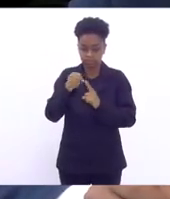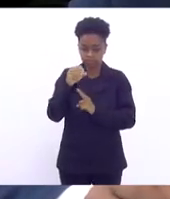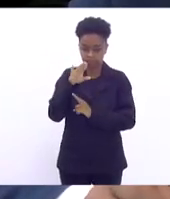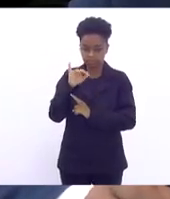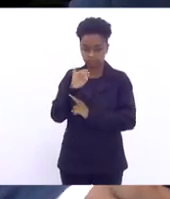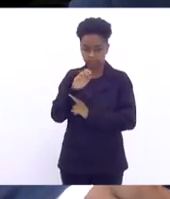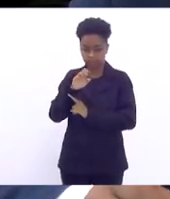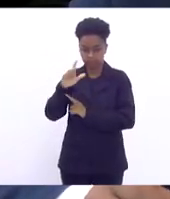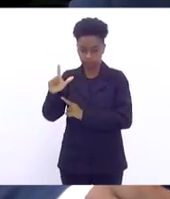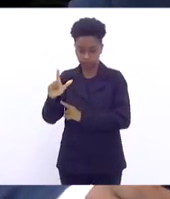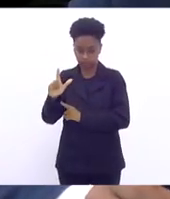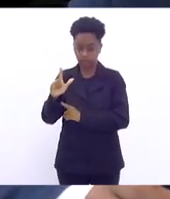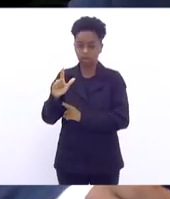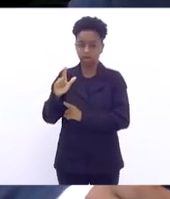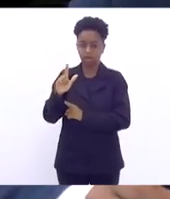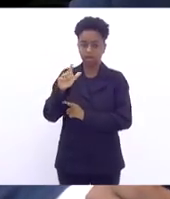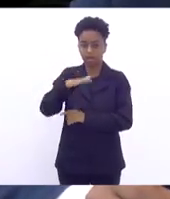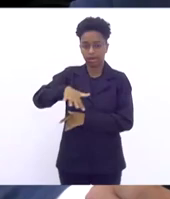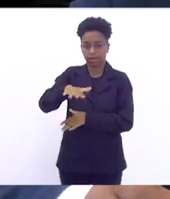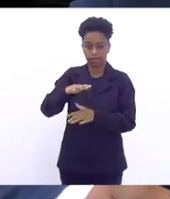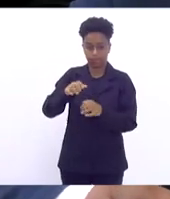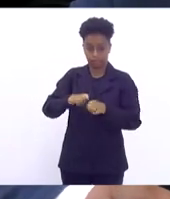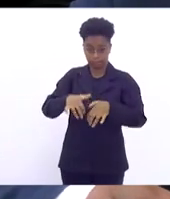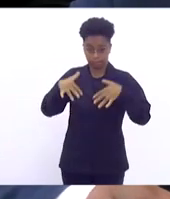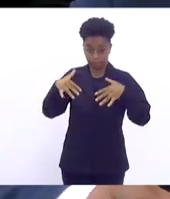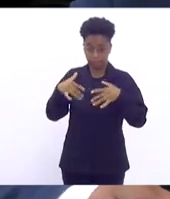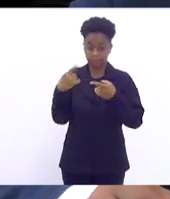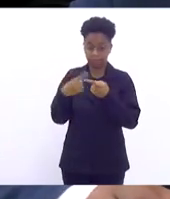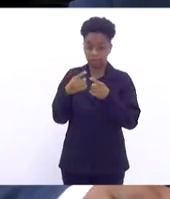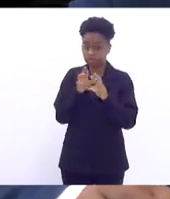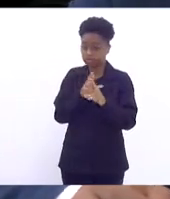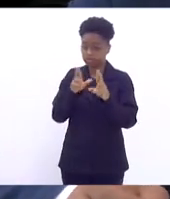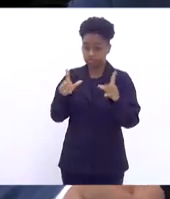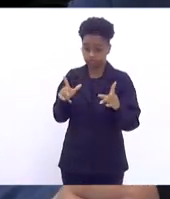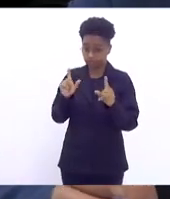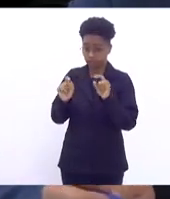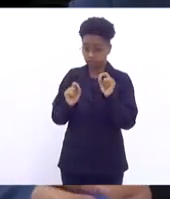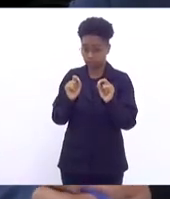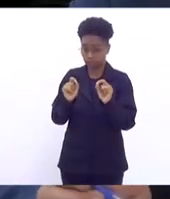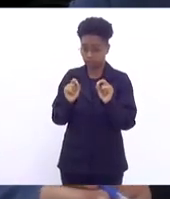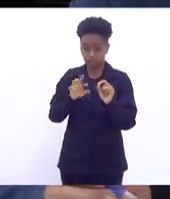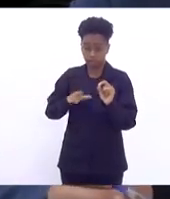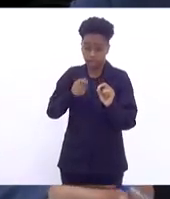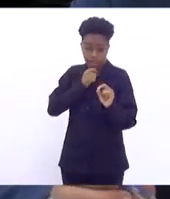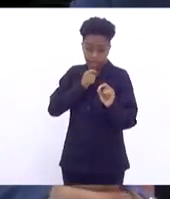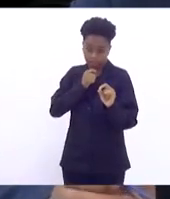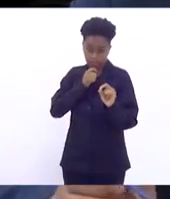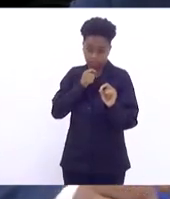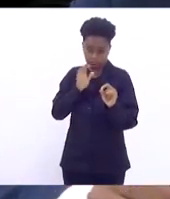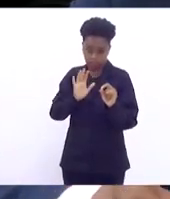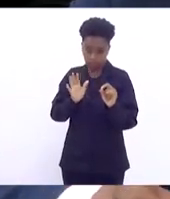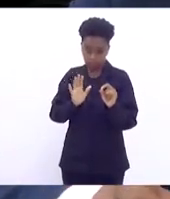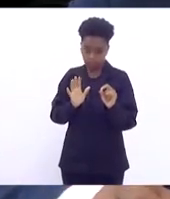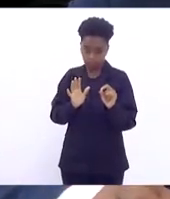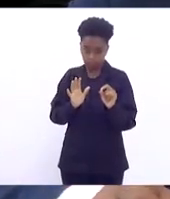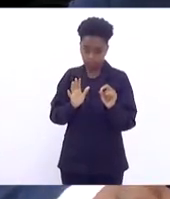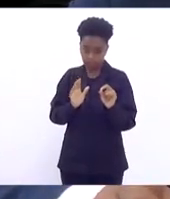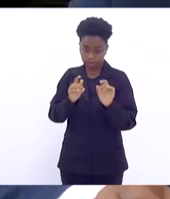discussões do Parlamento Essa é a grande diferença da comissão para frente parlamentar não à toa no próprio na própria redação do